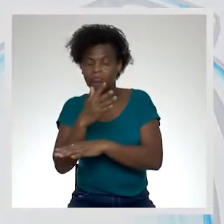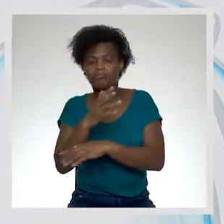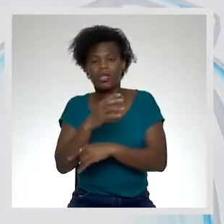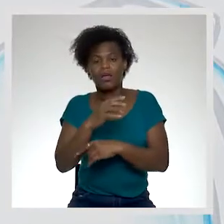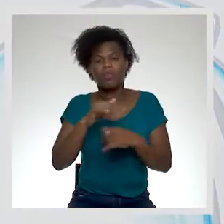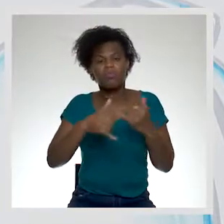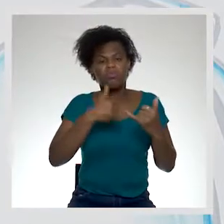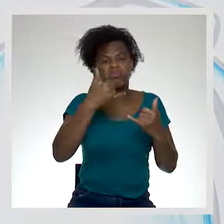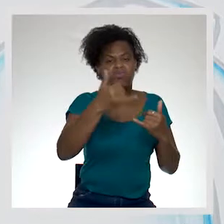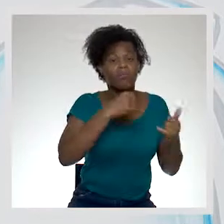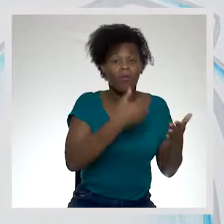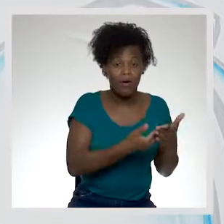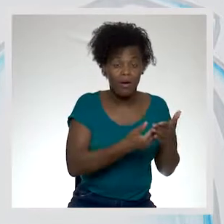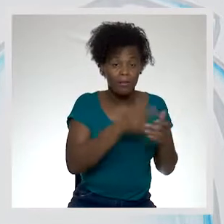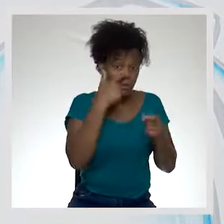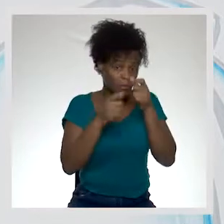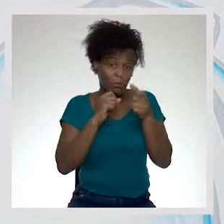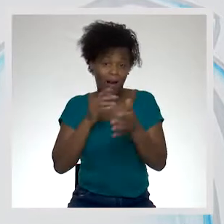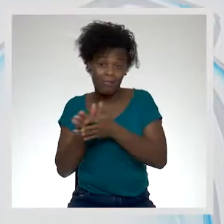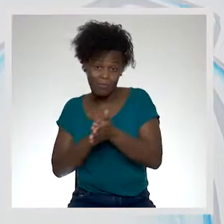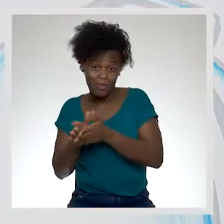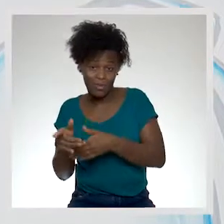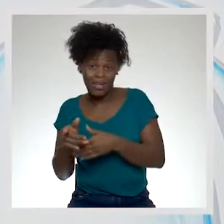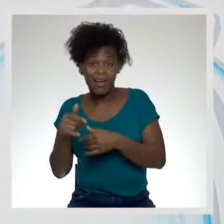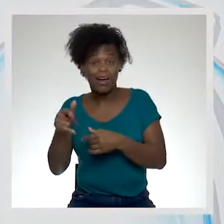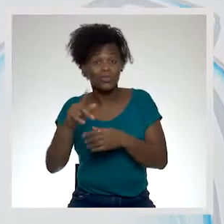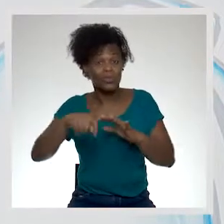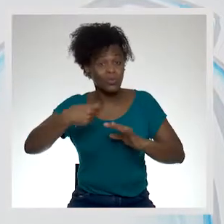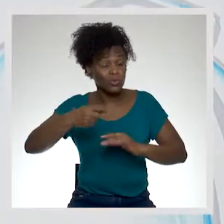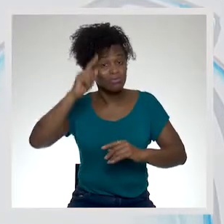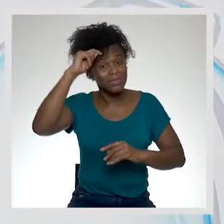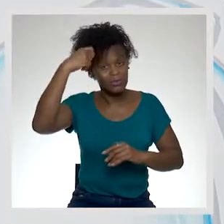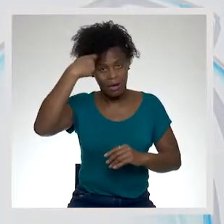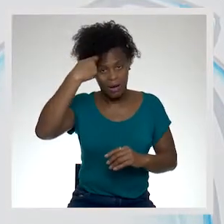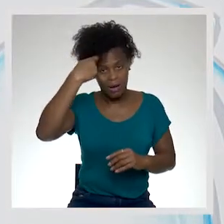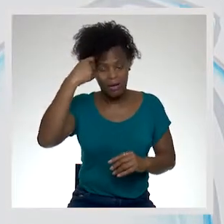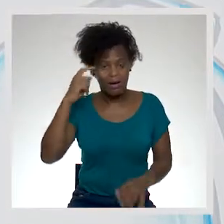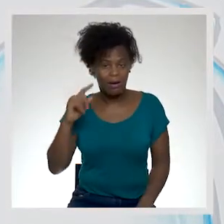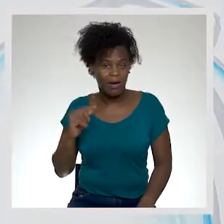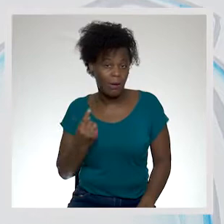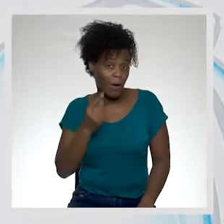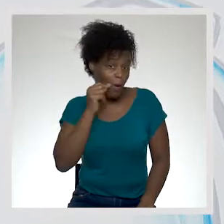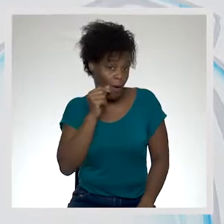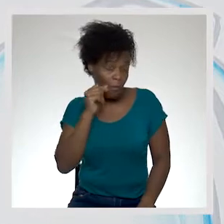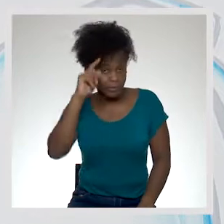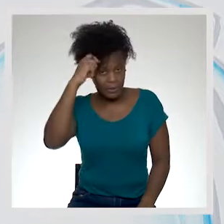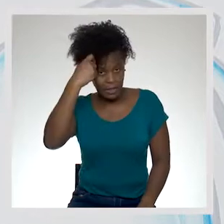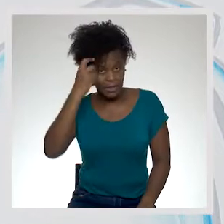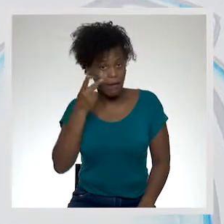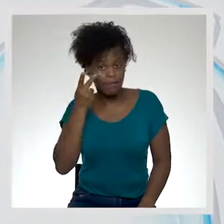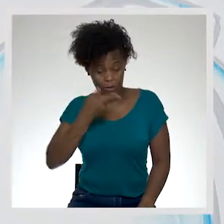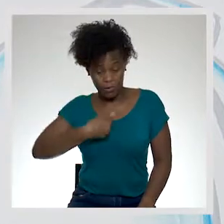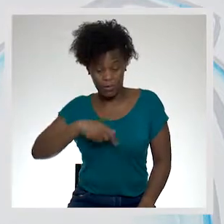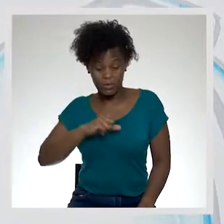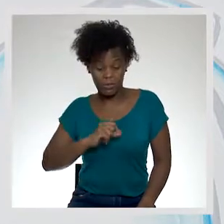são geralmente recursos poluentes, são prejudiciais ao homem e à nossa vida